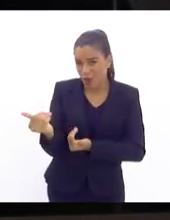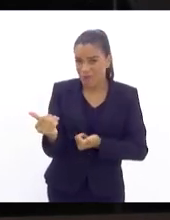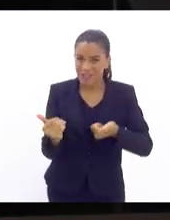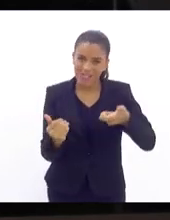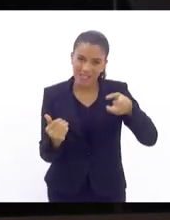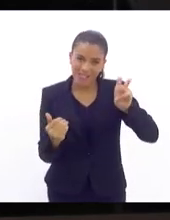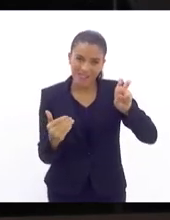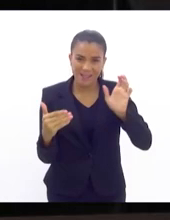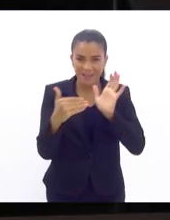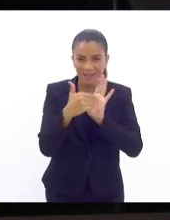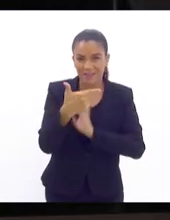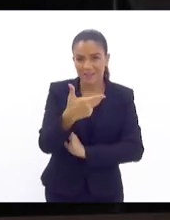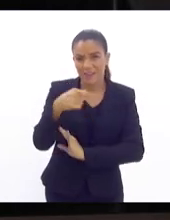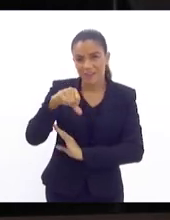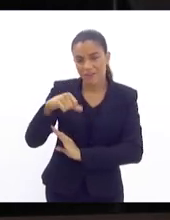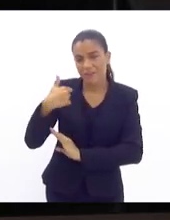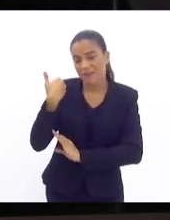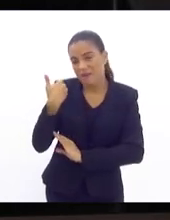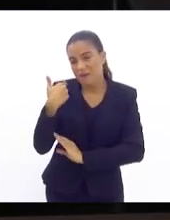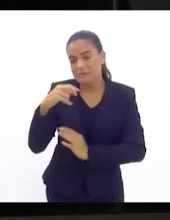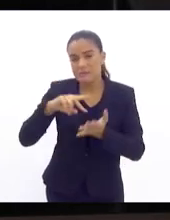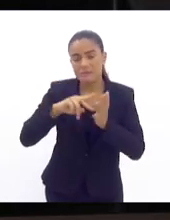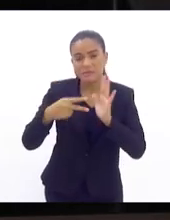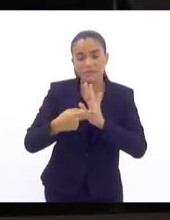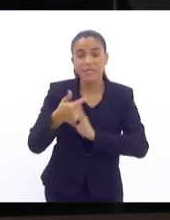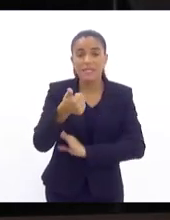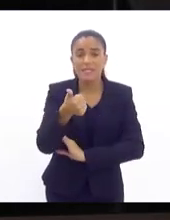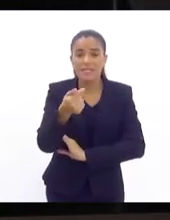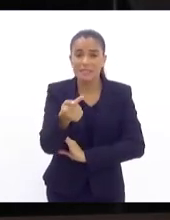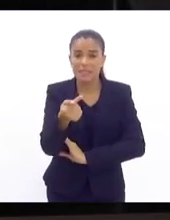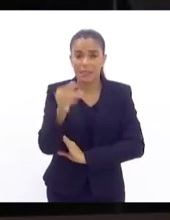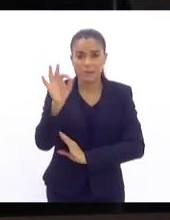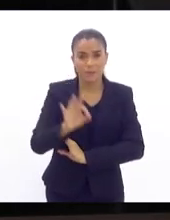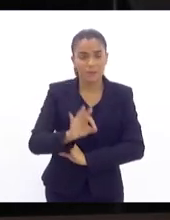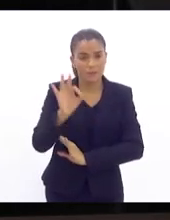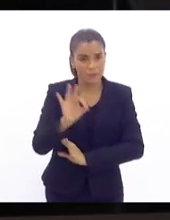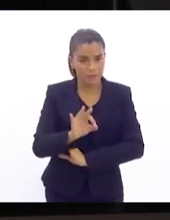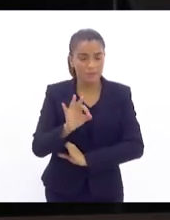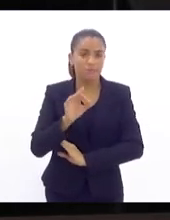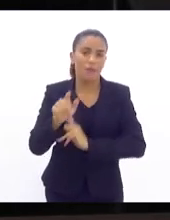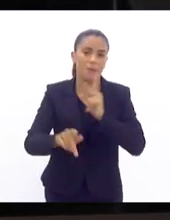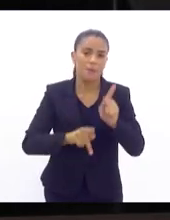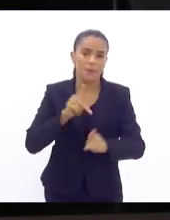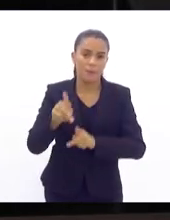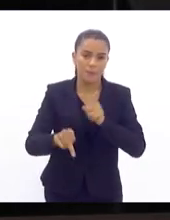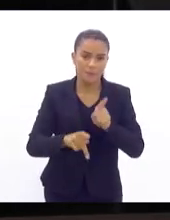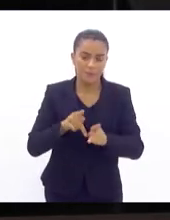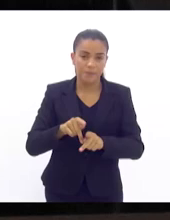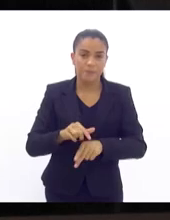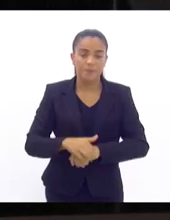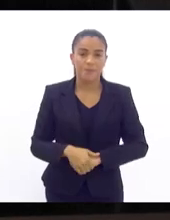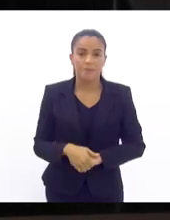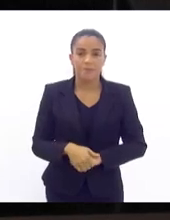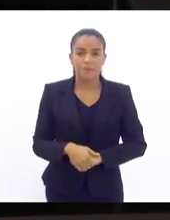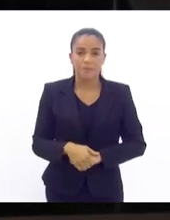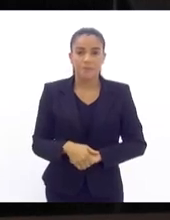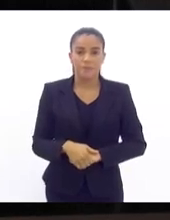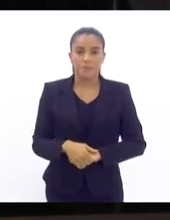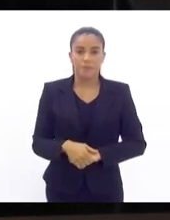faixa etária corresponde a 17% da população, e